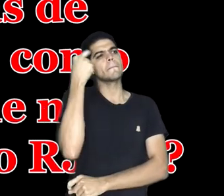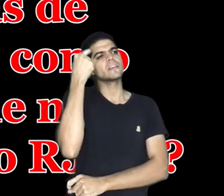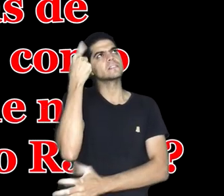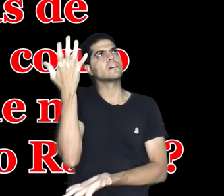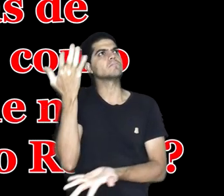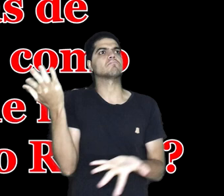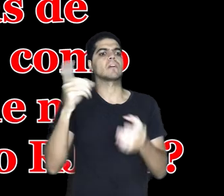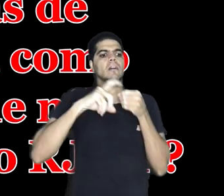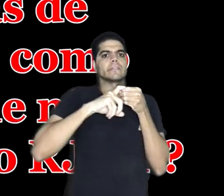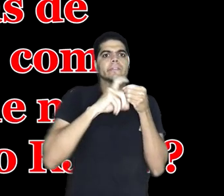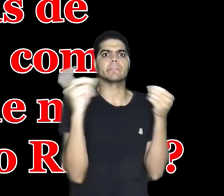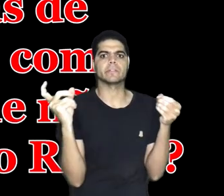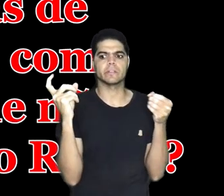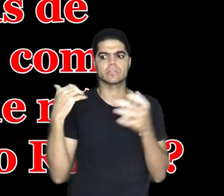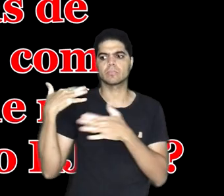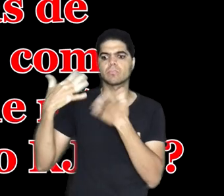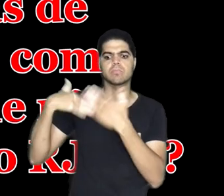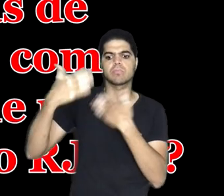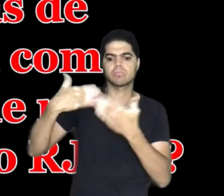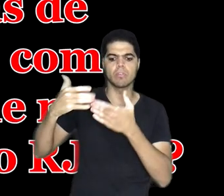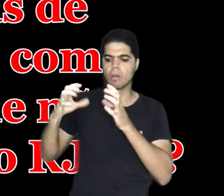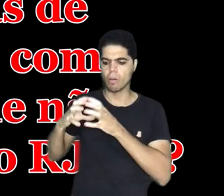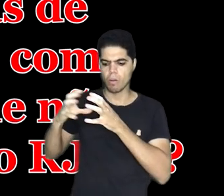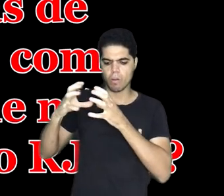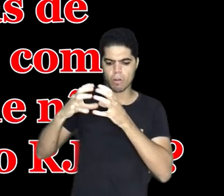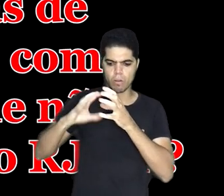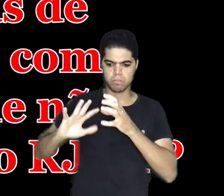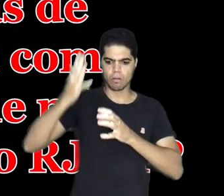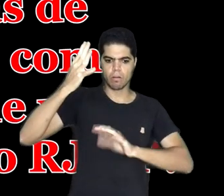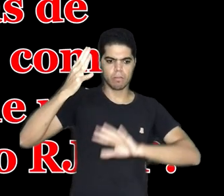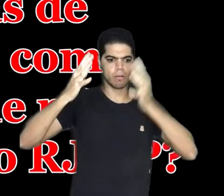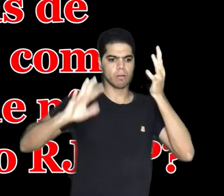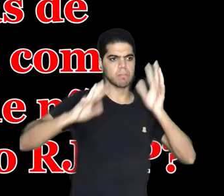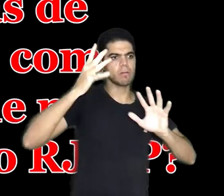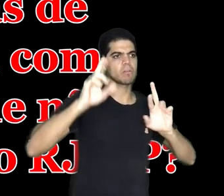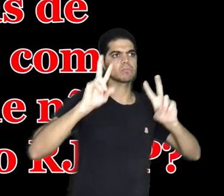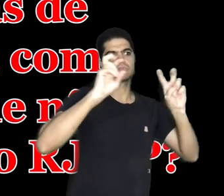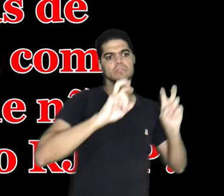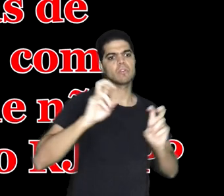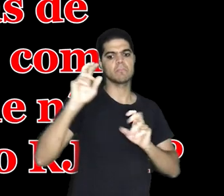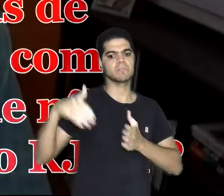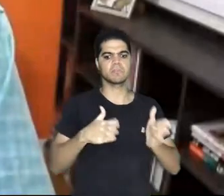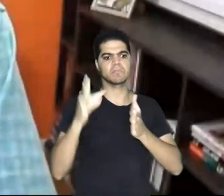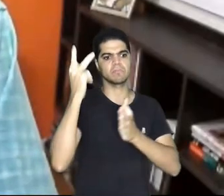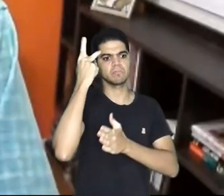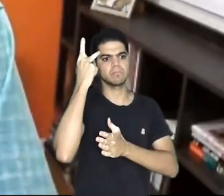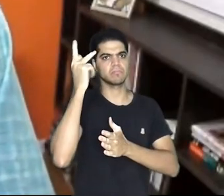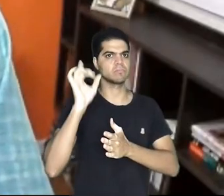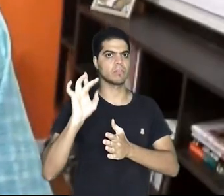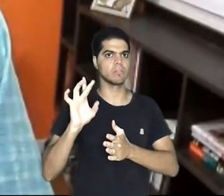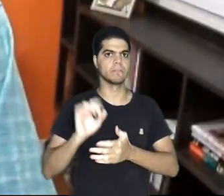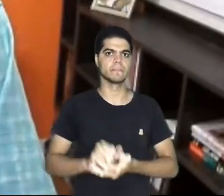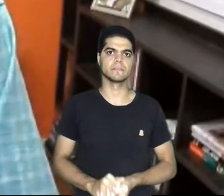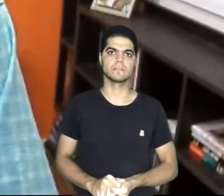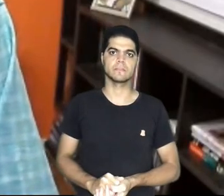a independência como uma série de eventos que não aconteceu apenas no eixo Rio-São Paulo. A visão